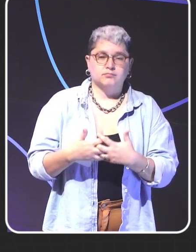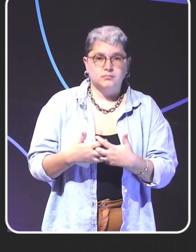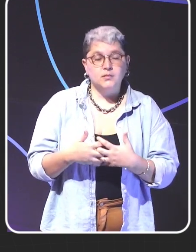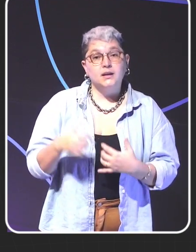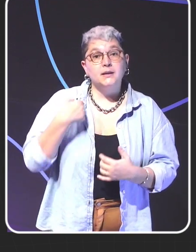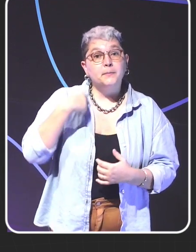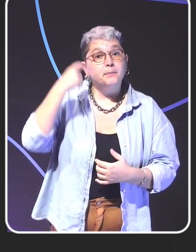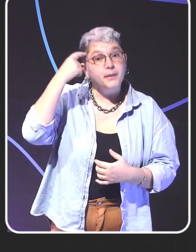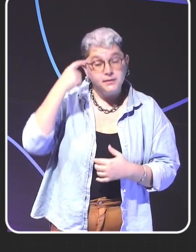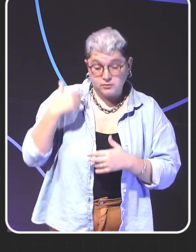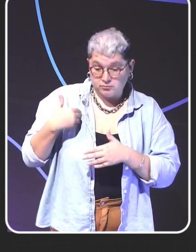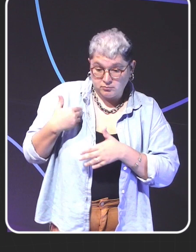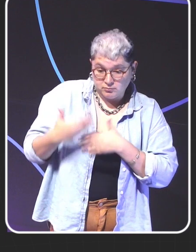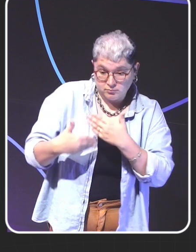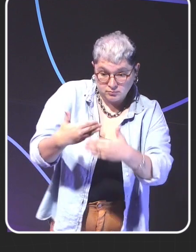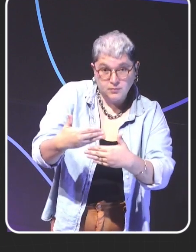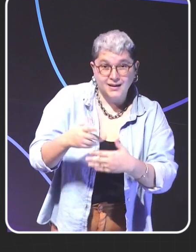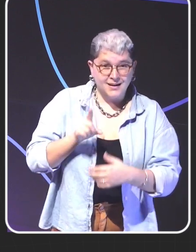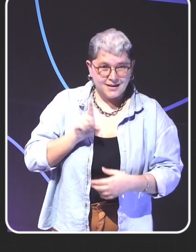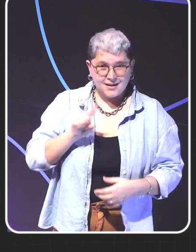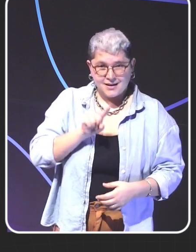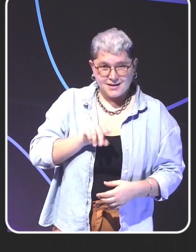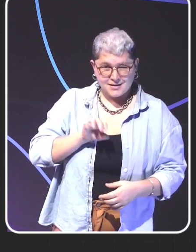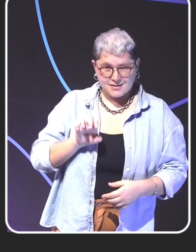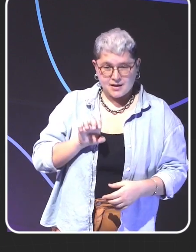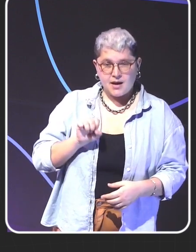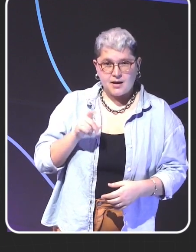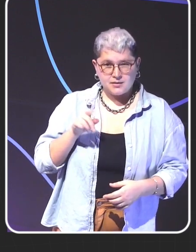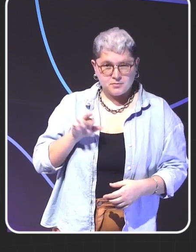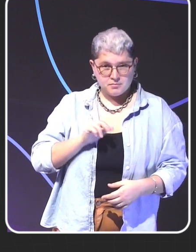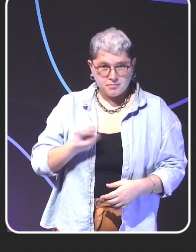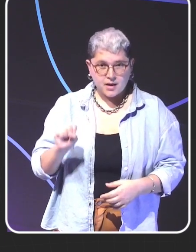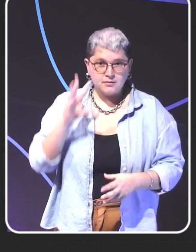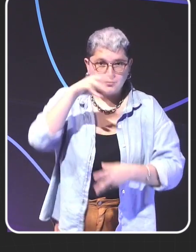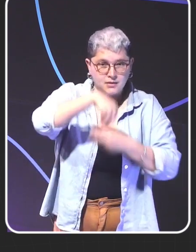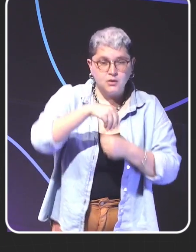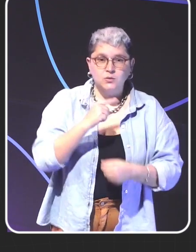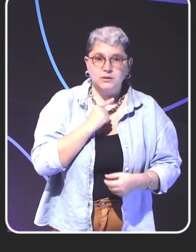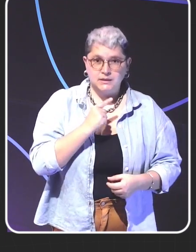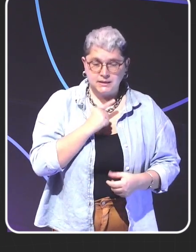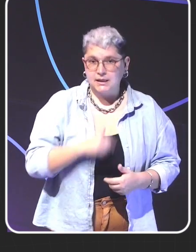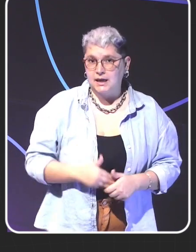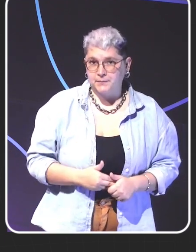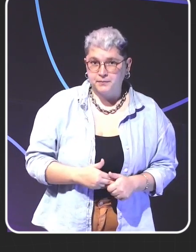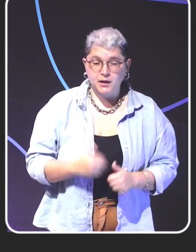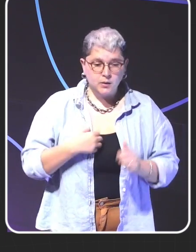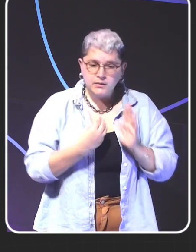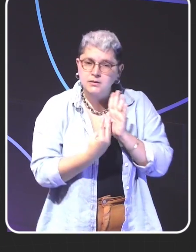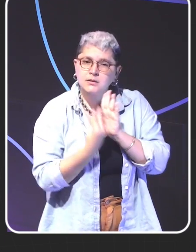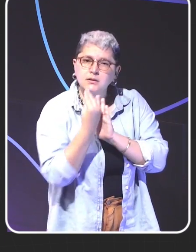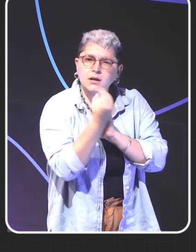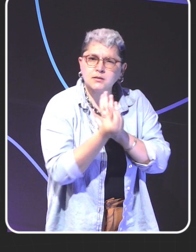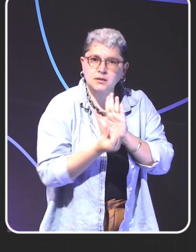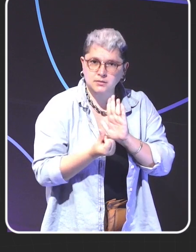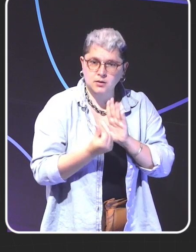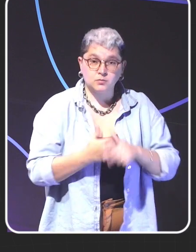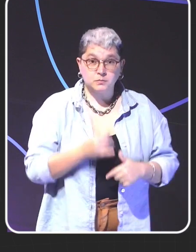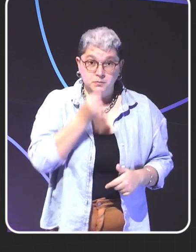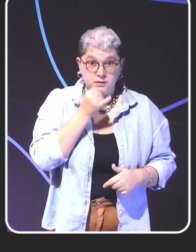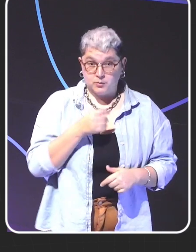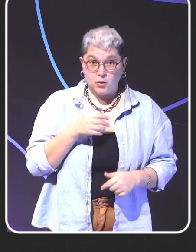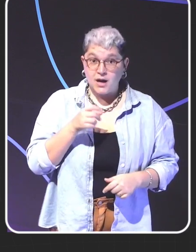tendências que o Zé Express comporta, a gente pode falar que ao explorar as sensações como que uma